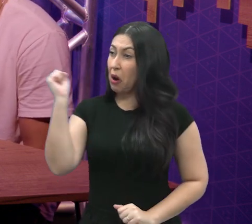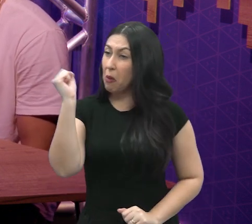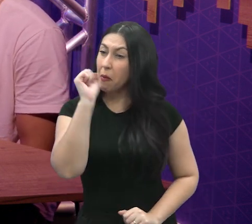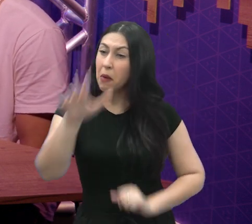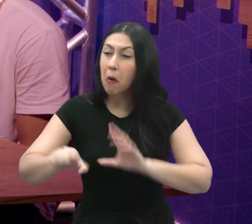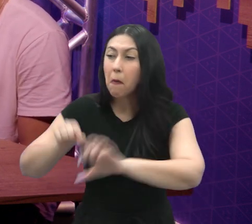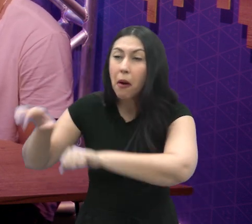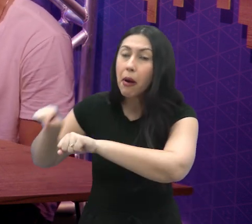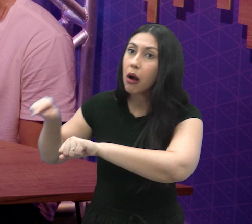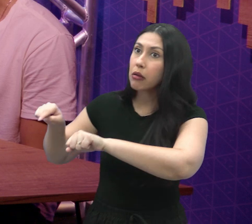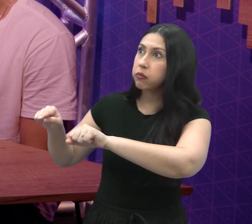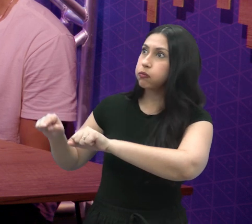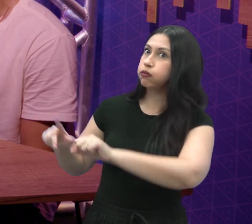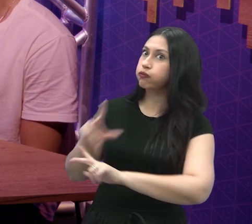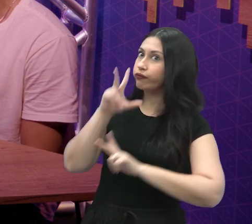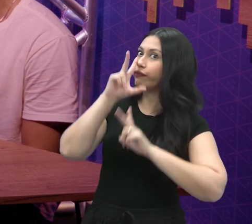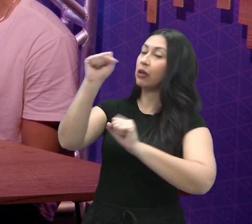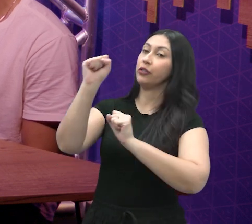sapiens caçadores-coletores.